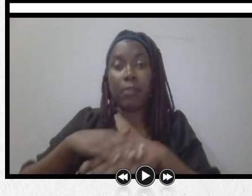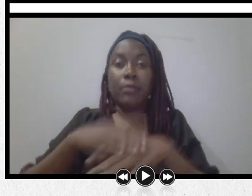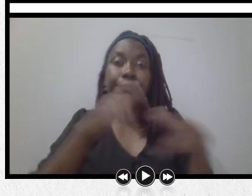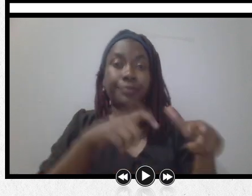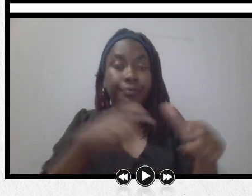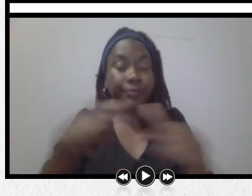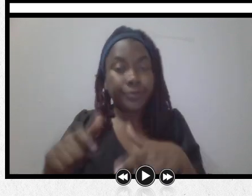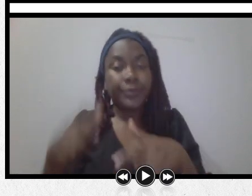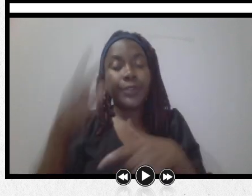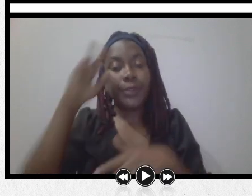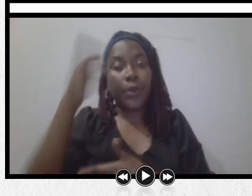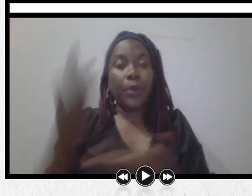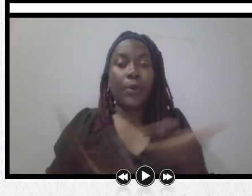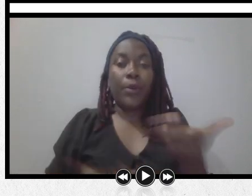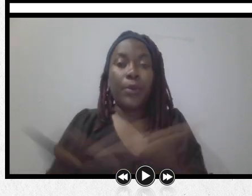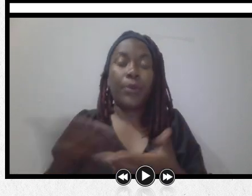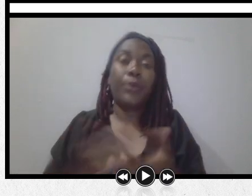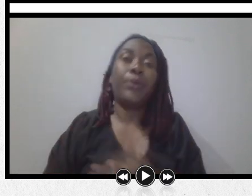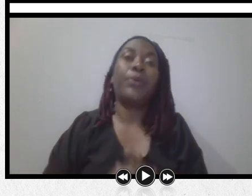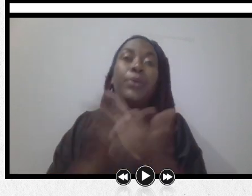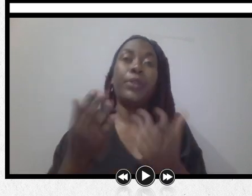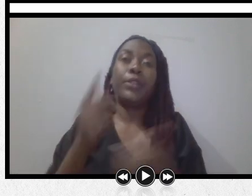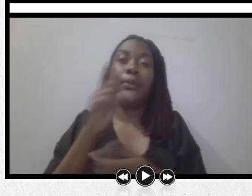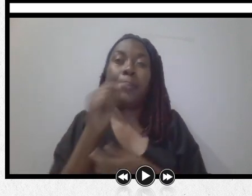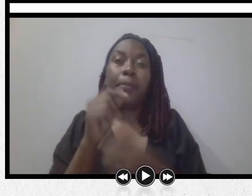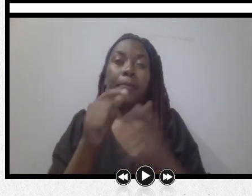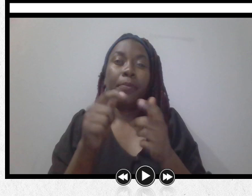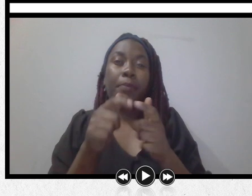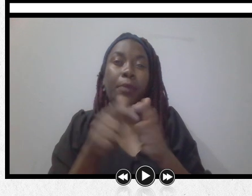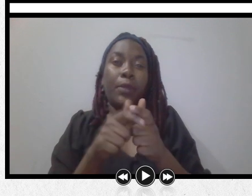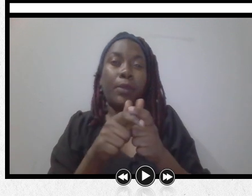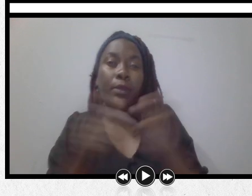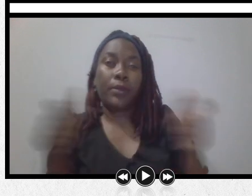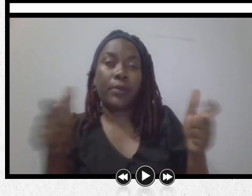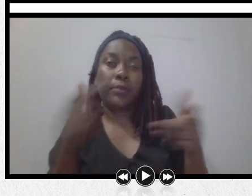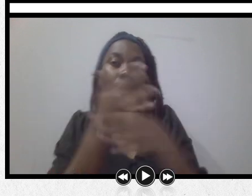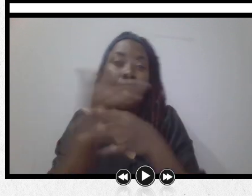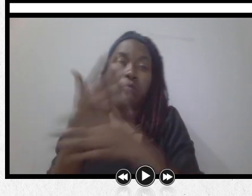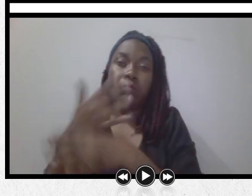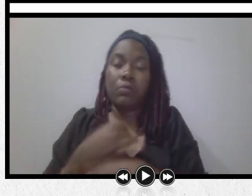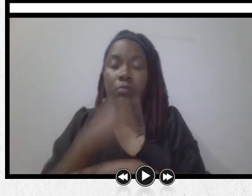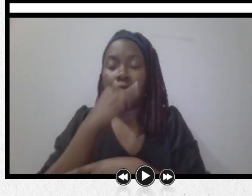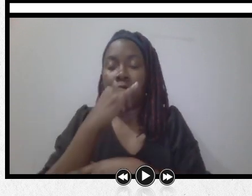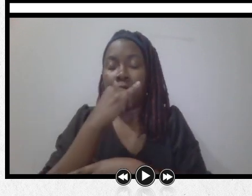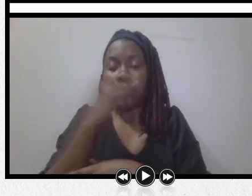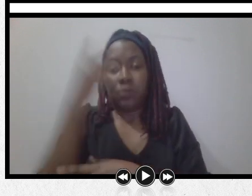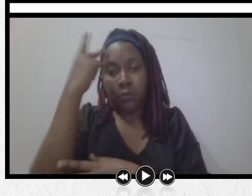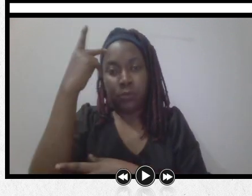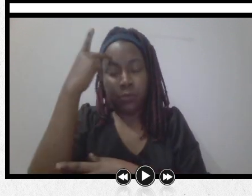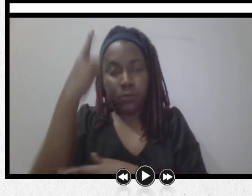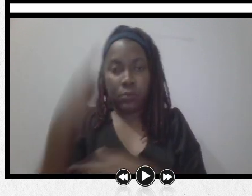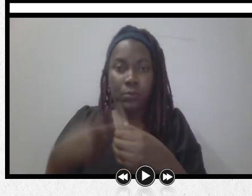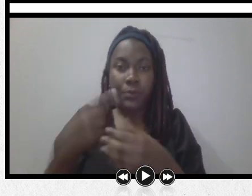uma competência compartilhada. Então, quando eu pego grandes aglomerados urbanos, como é o caso, por exemplo, da região metropolitana de São